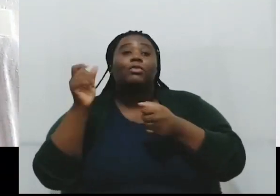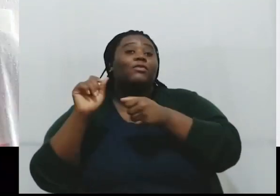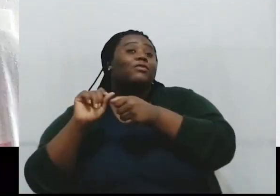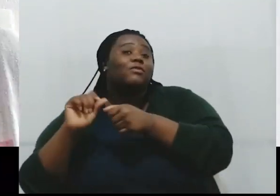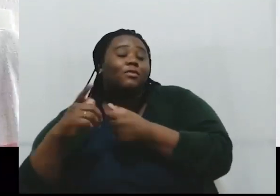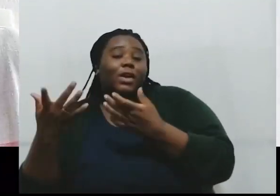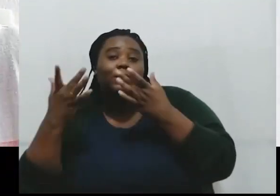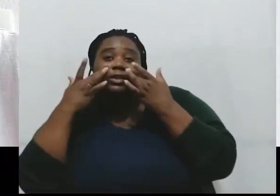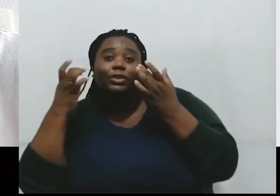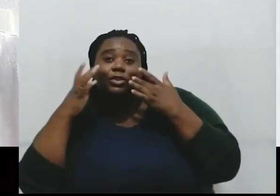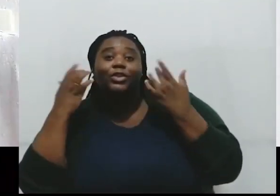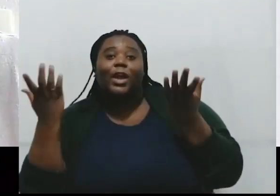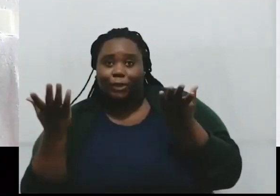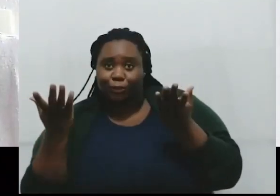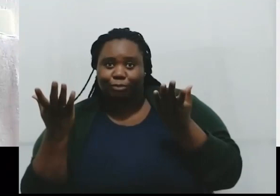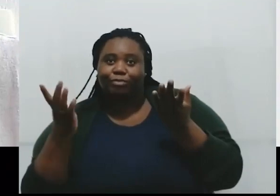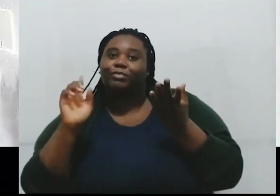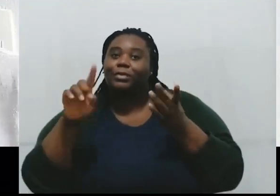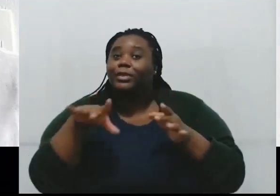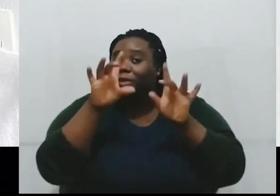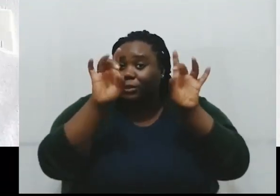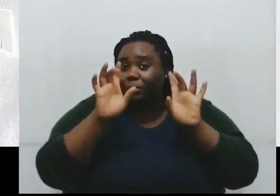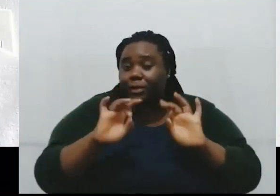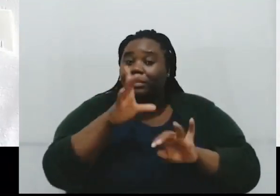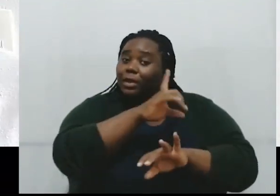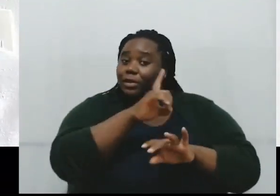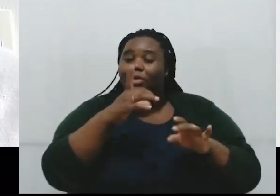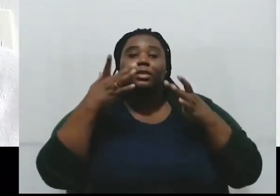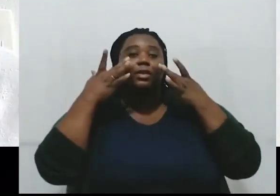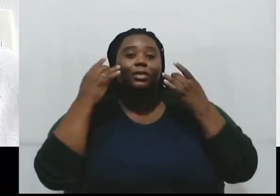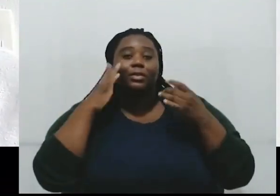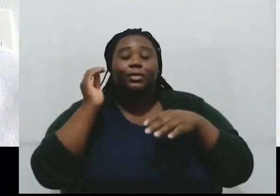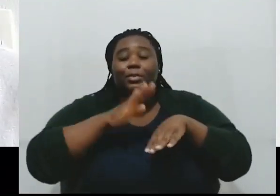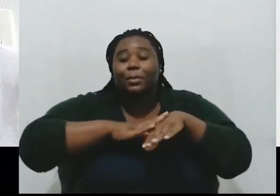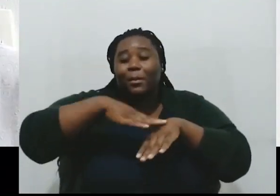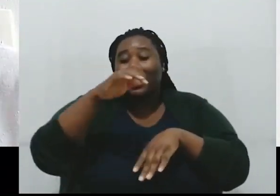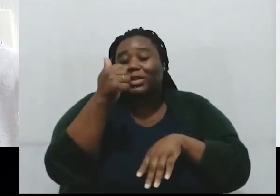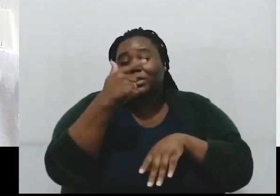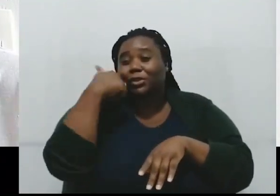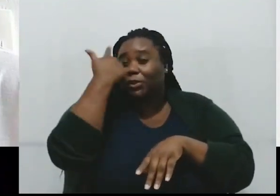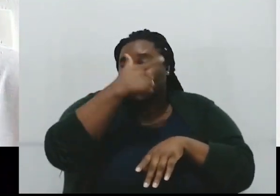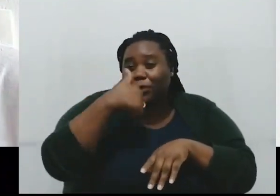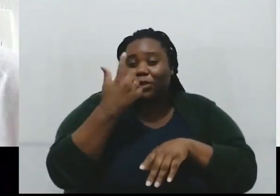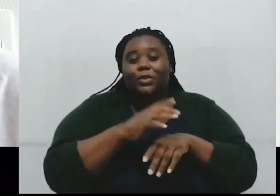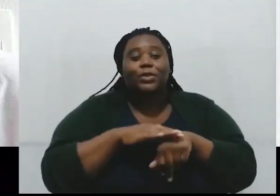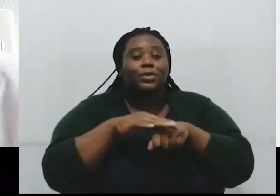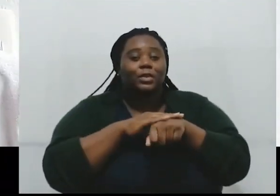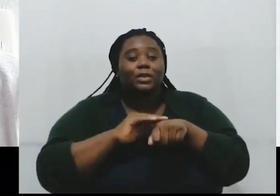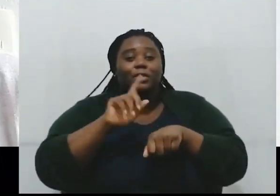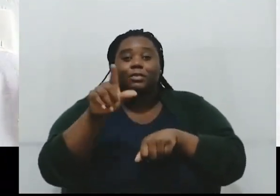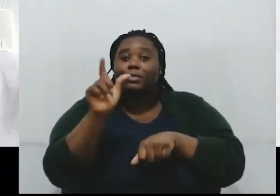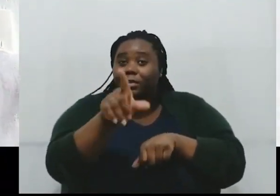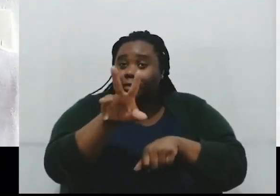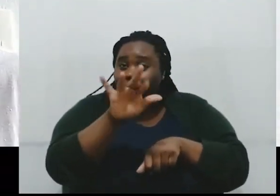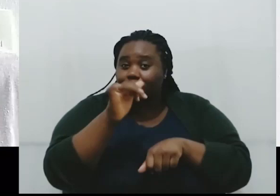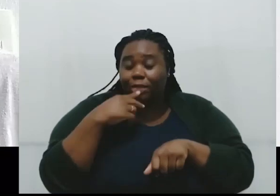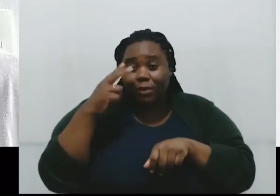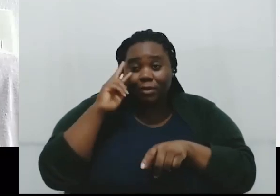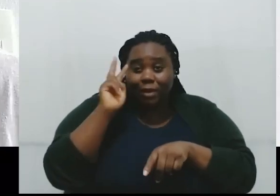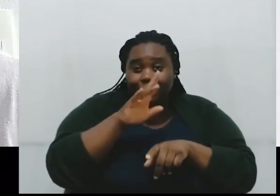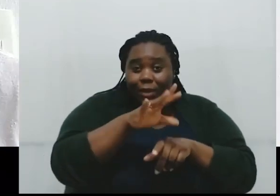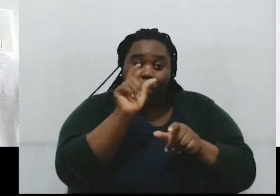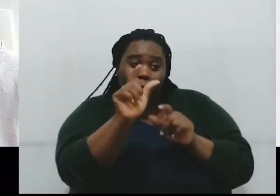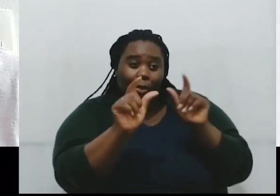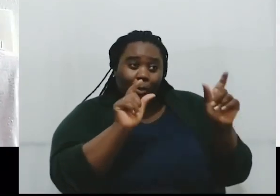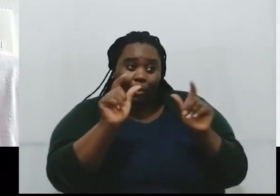arte, especificamente em direção teatral. Foram mais de 12 horas de conversa, então o que vocês vão ver são trechos, mas eu